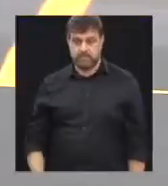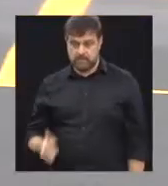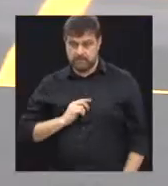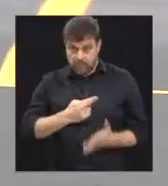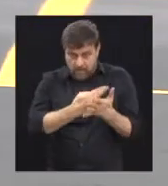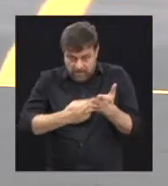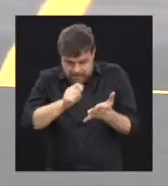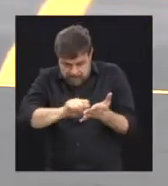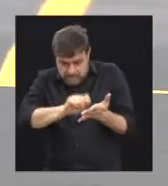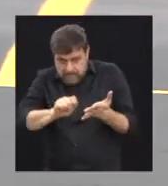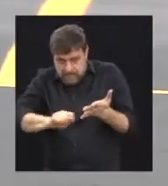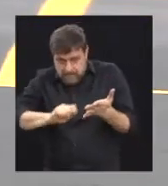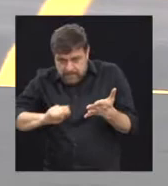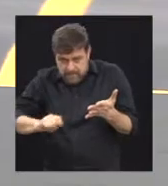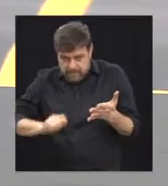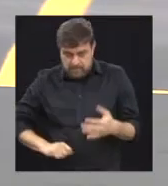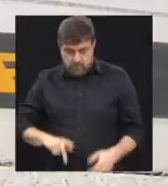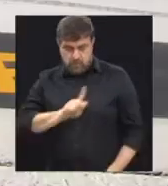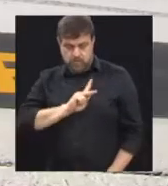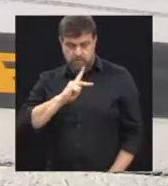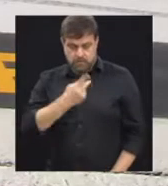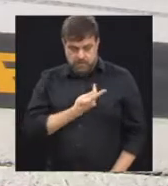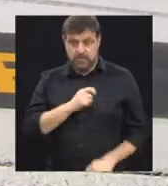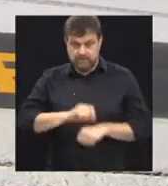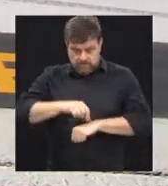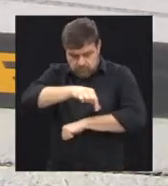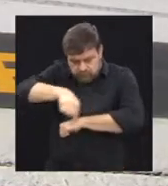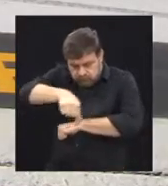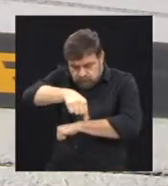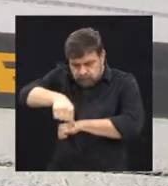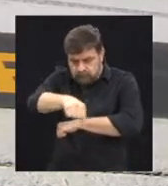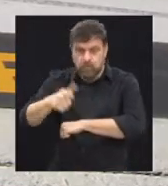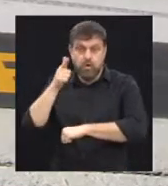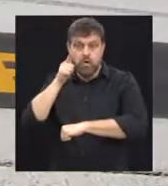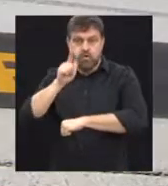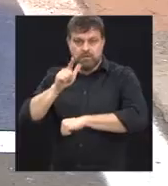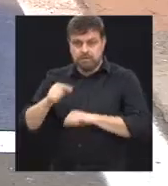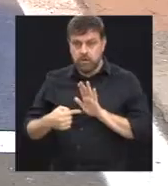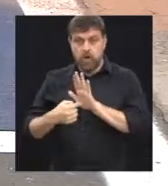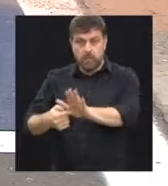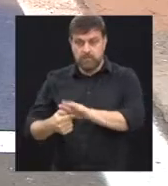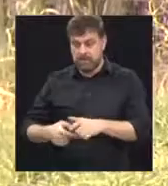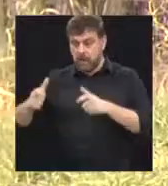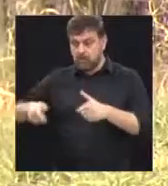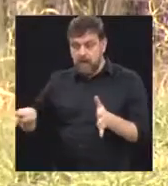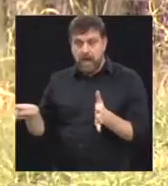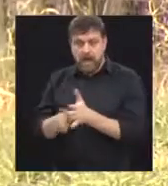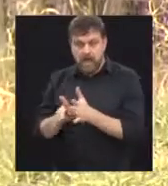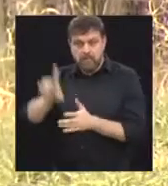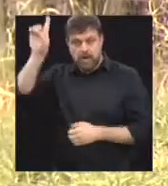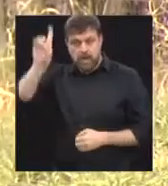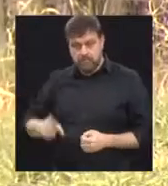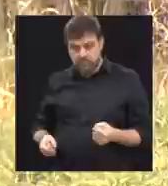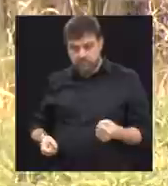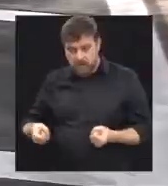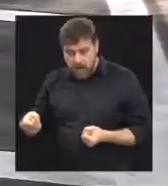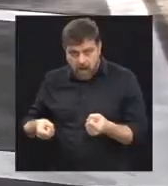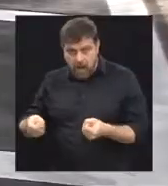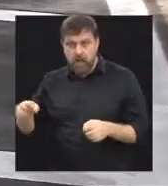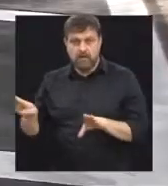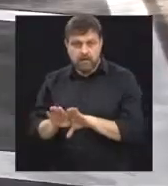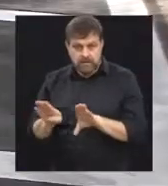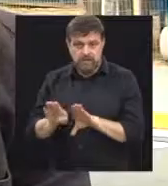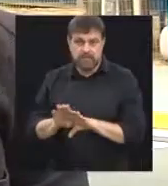Através do requerimento do vereador, houve um aumento da sinalização no local, com demarcações de estacionamento e sinalizações verticais